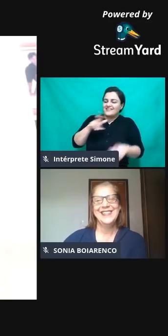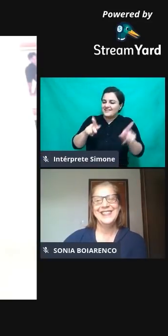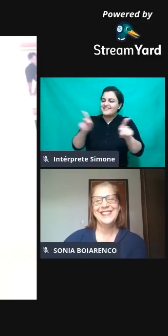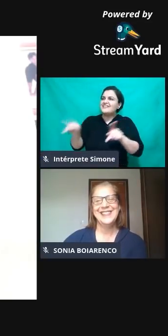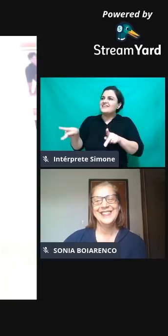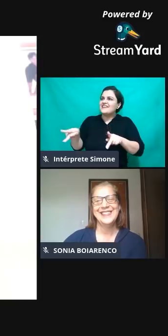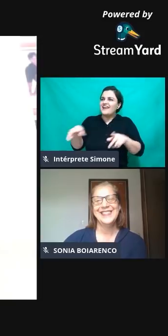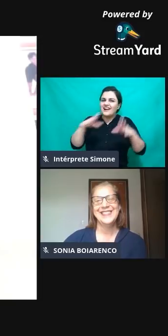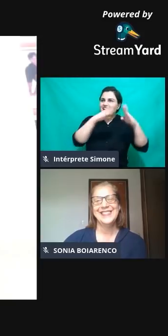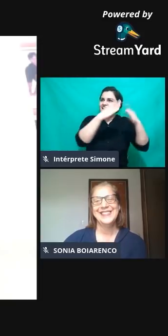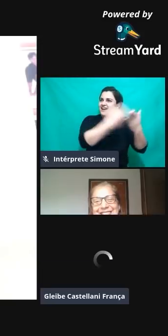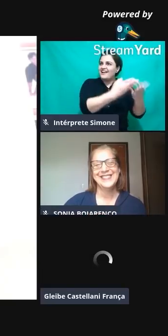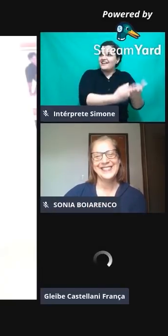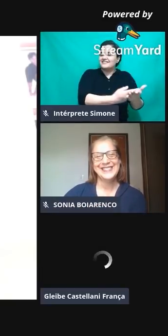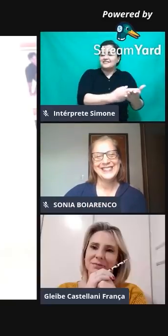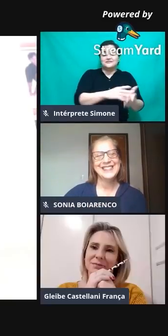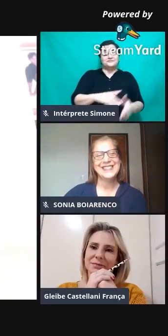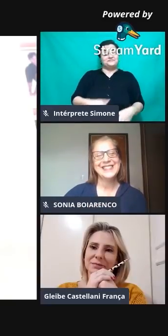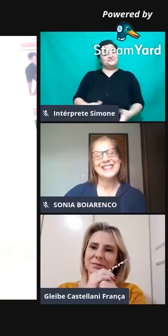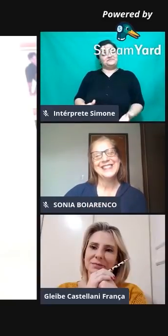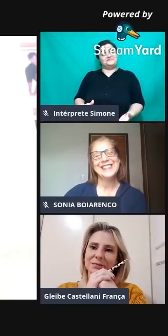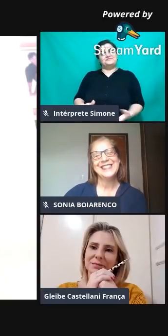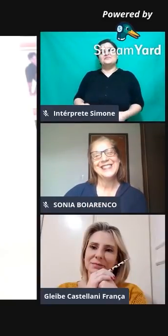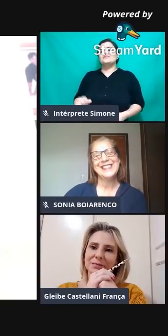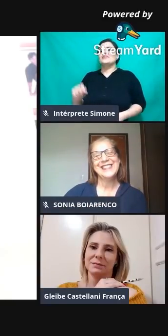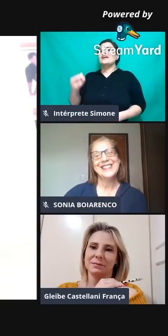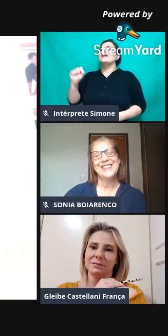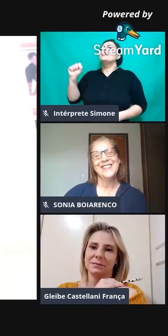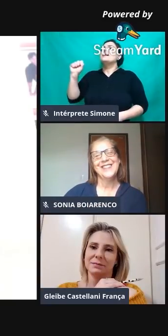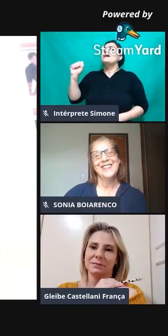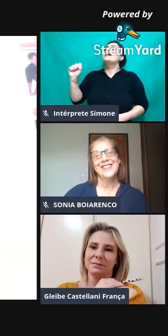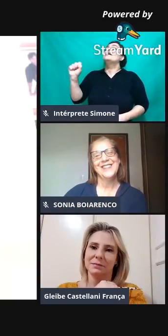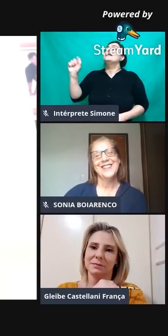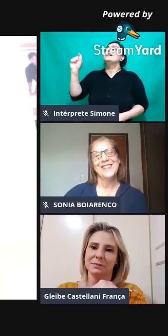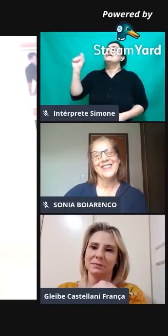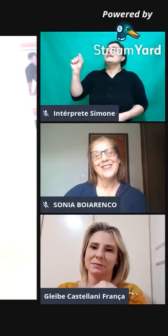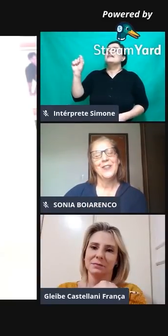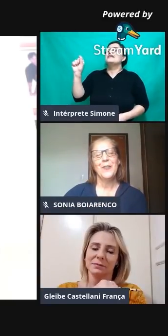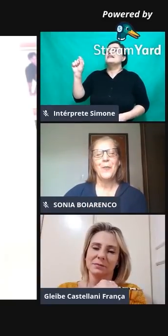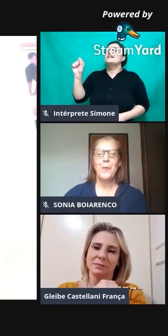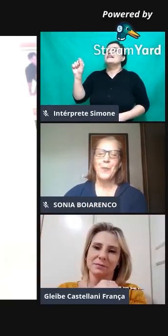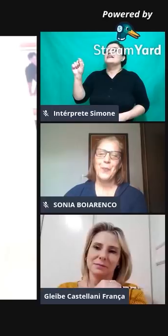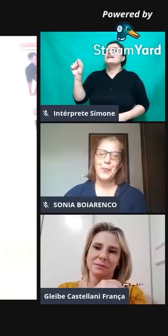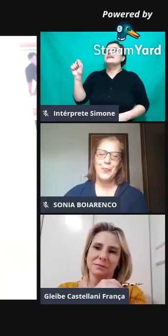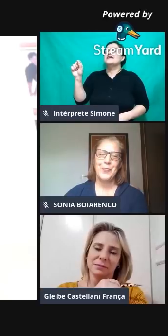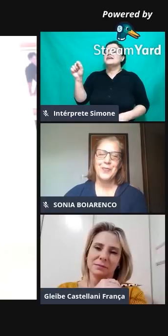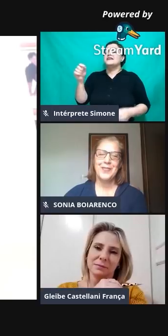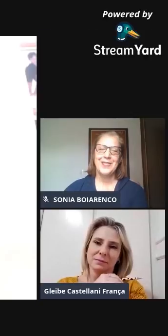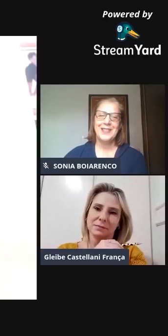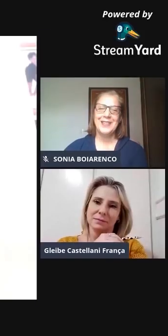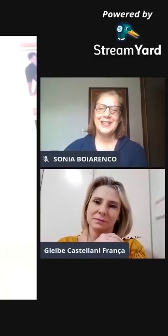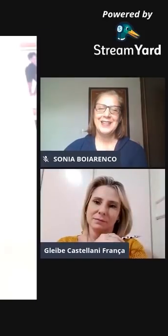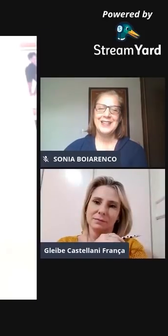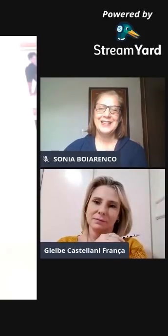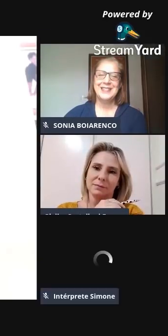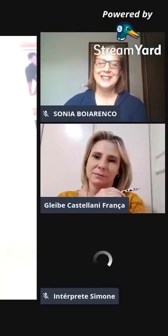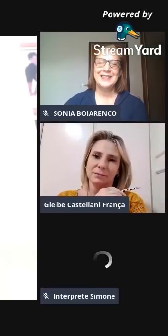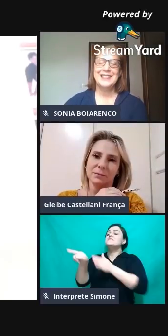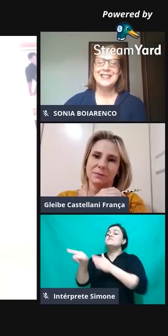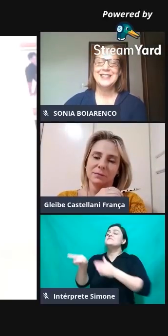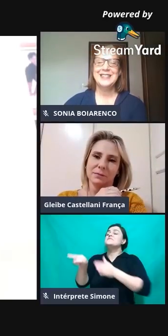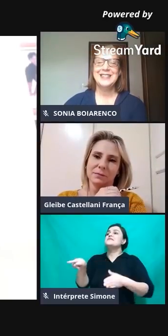aí, aconteciam com vocês também, meninas, assim, de vocês falarem,